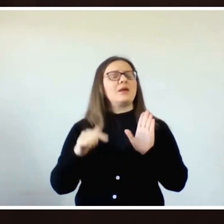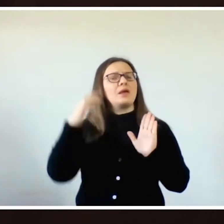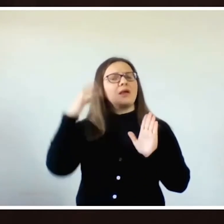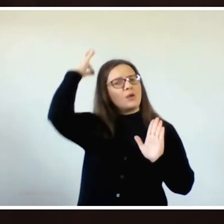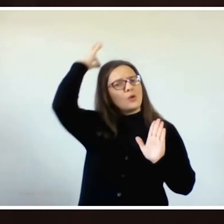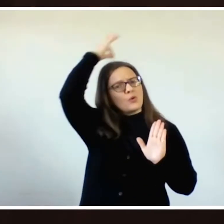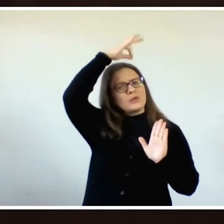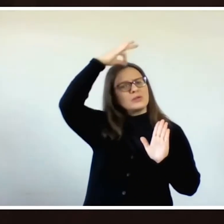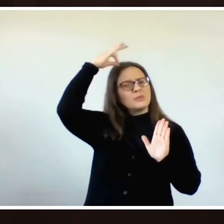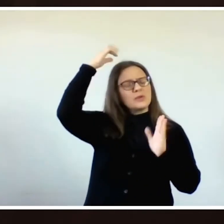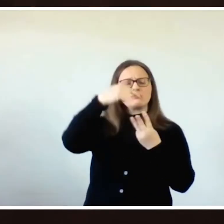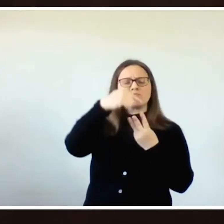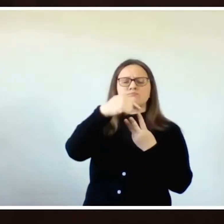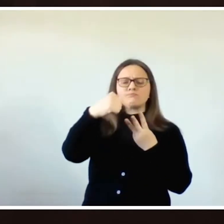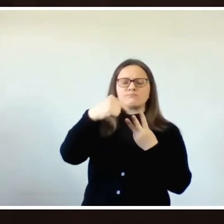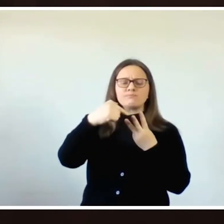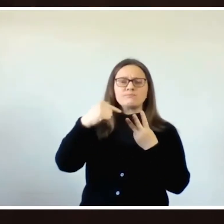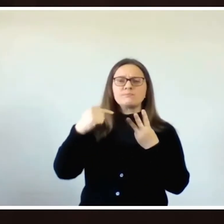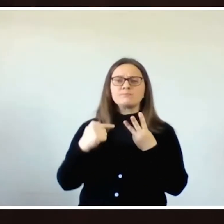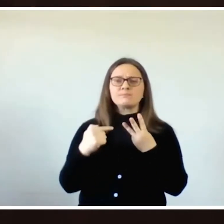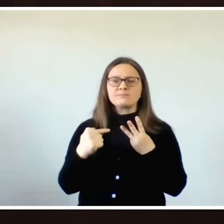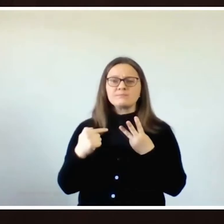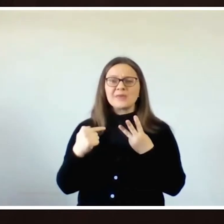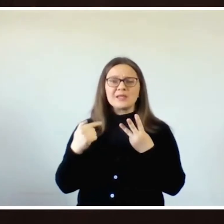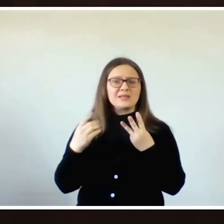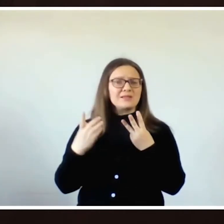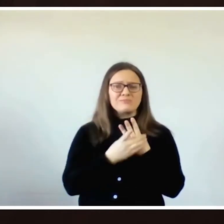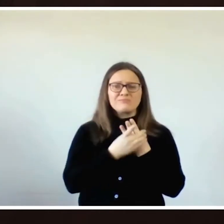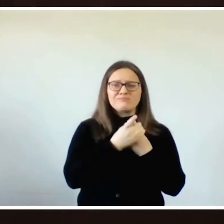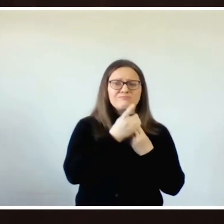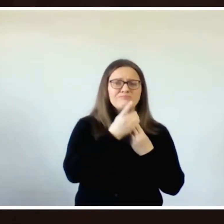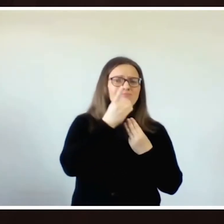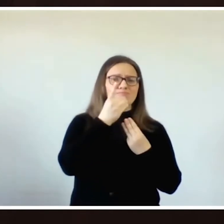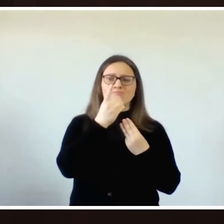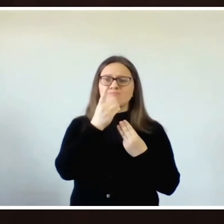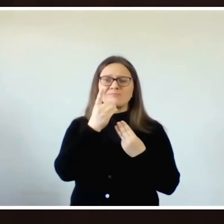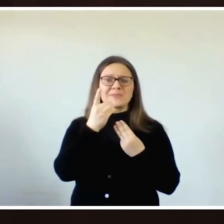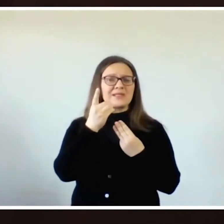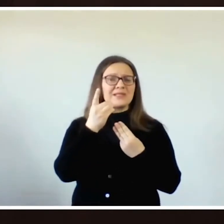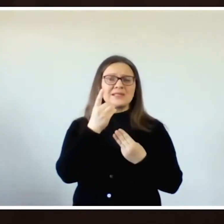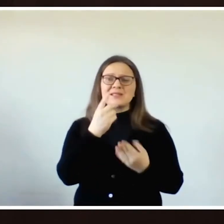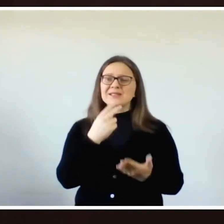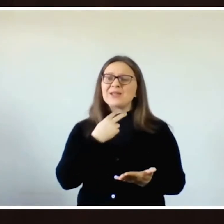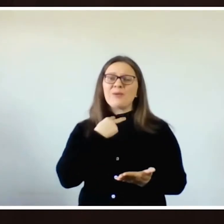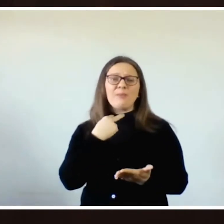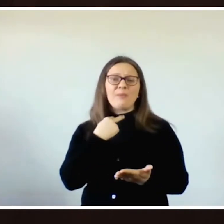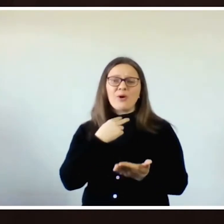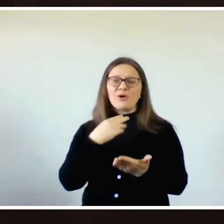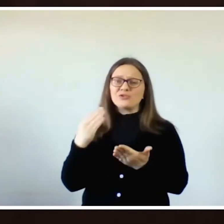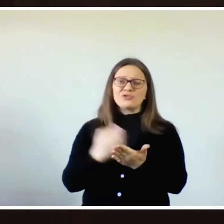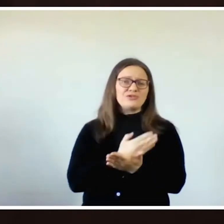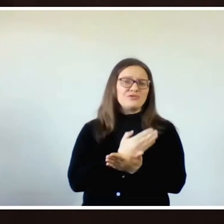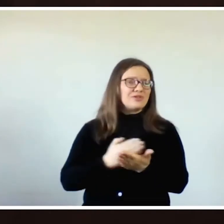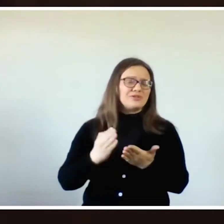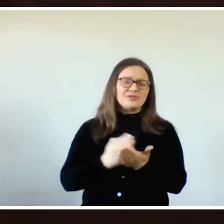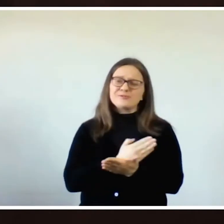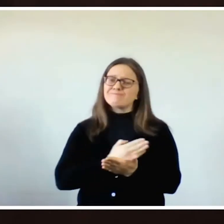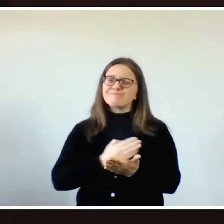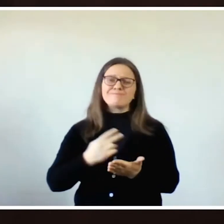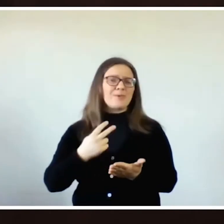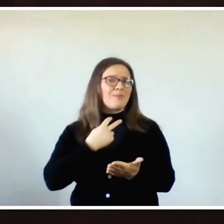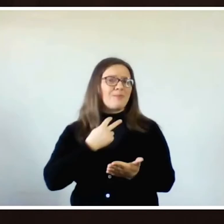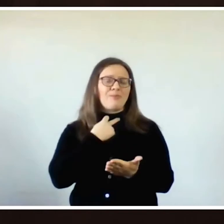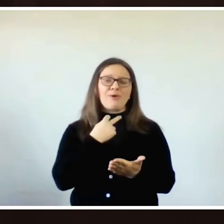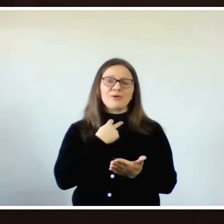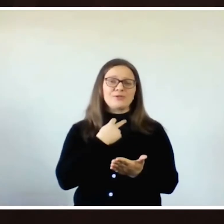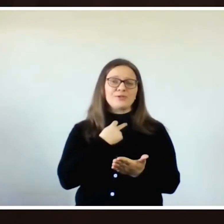só, né, são coinerentes, são indivisíveis. Você não consegue caracterizar, o Senhor é o Senhor, Espírito, Espírito, o Senhor se